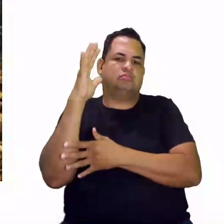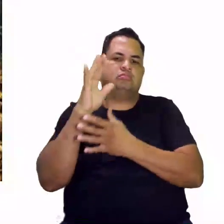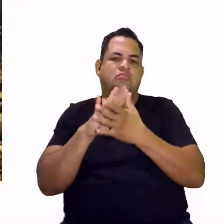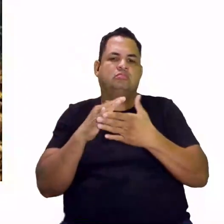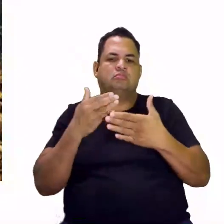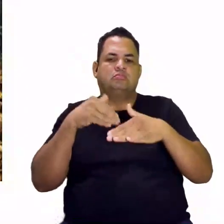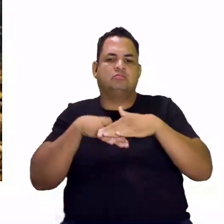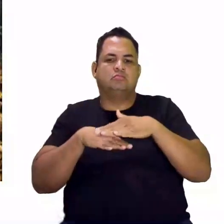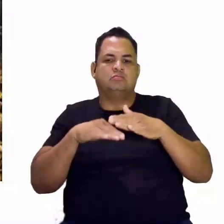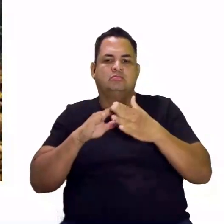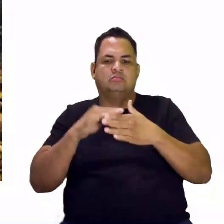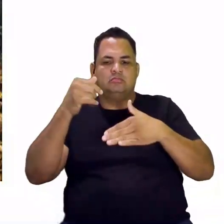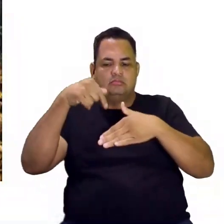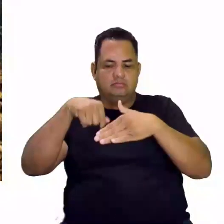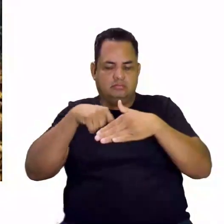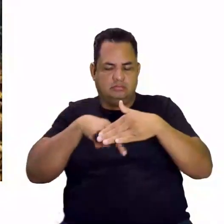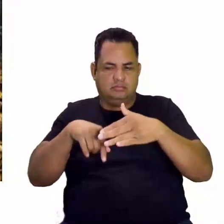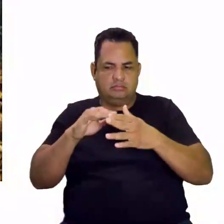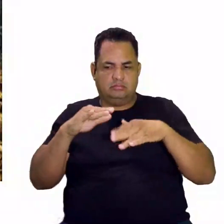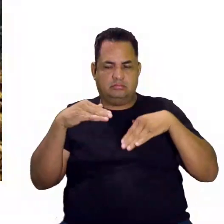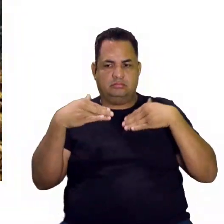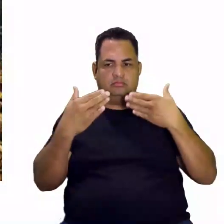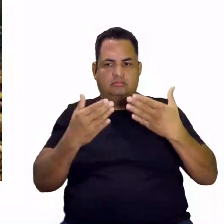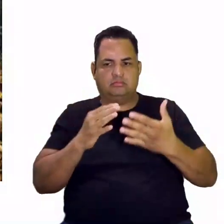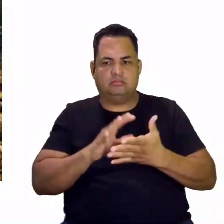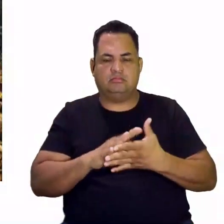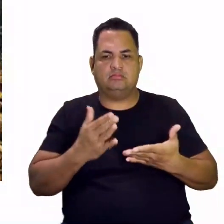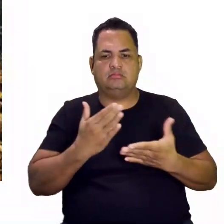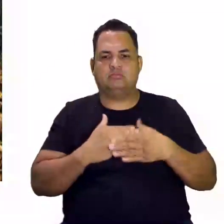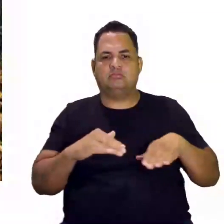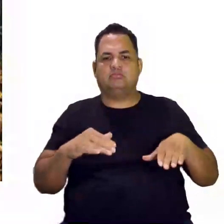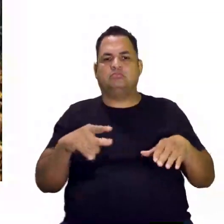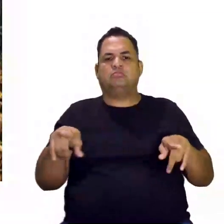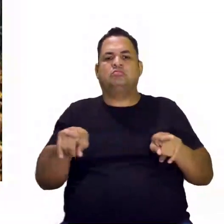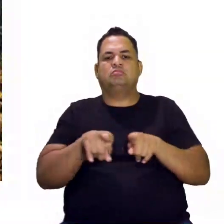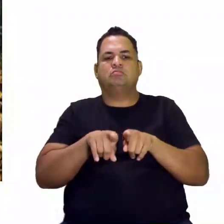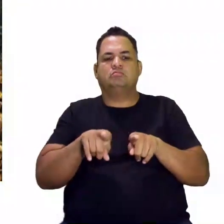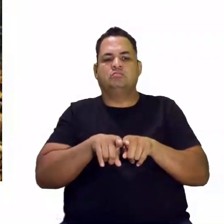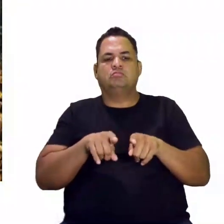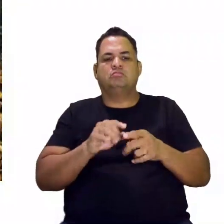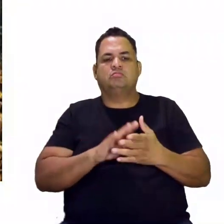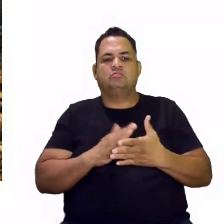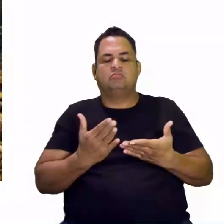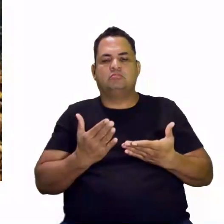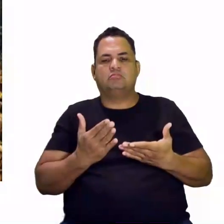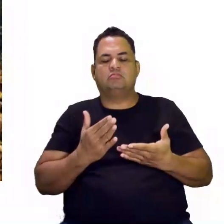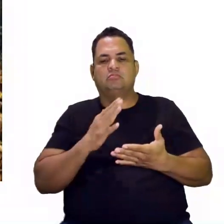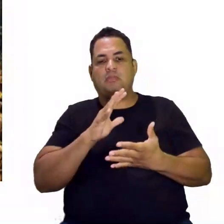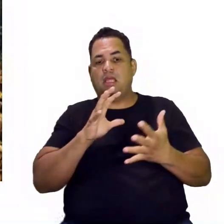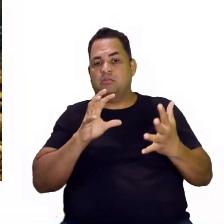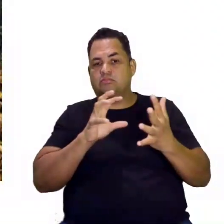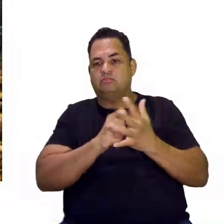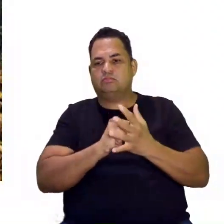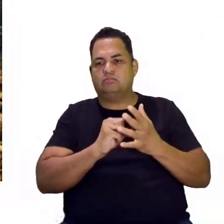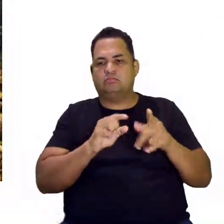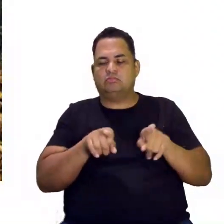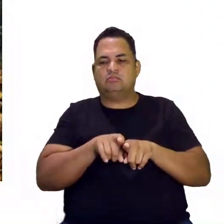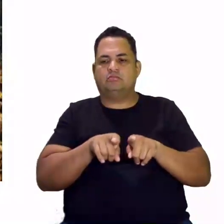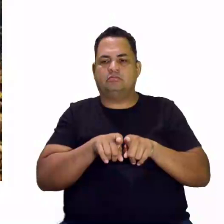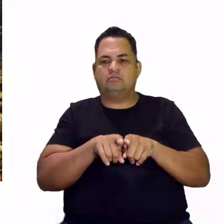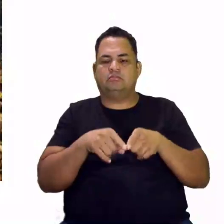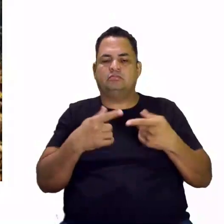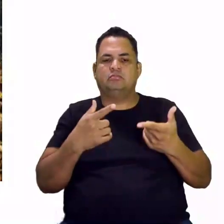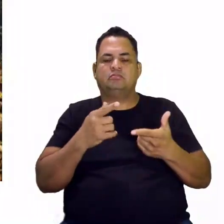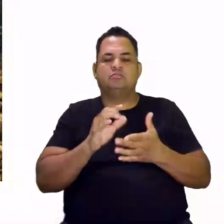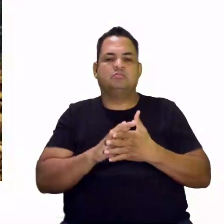locais, em tocas, né? E quando você tira isso tudo, você também perde esses predadores. Perdendo os predadores, você